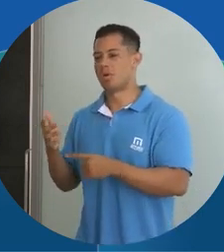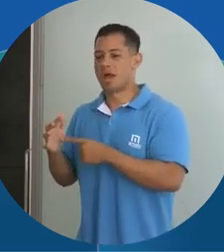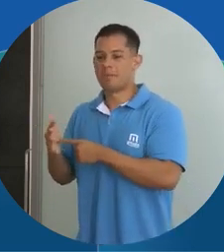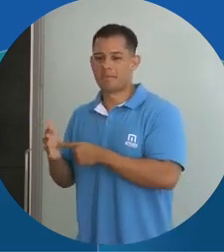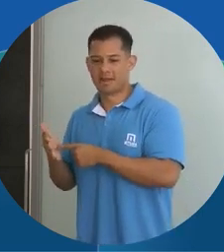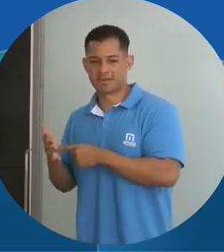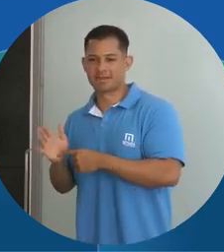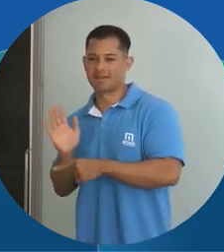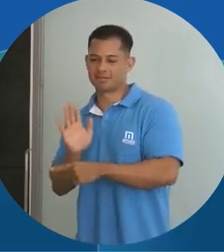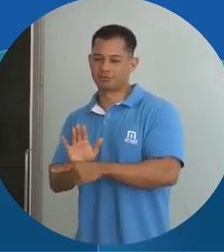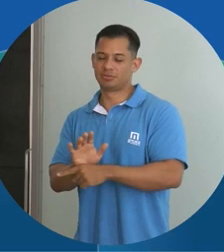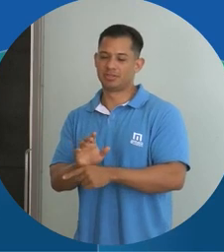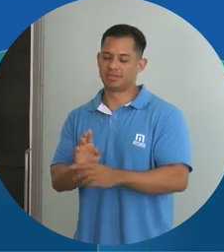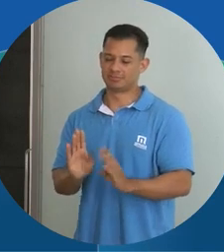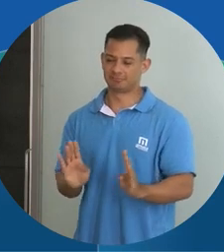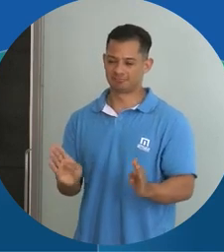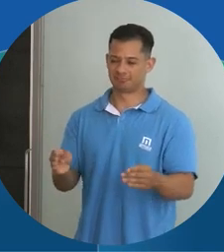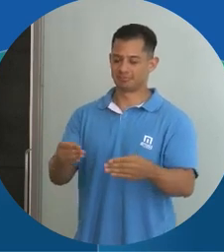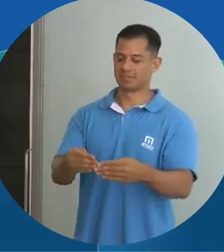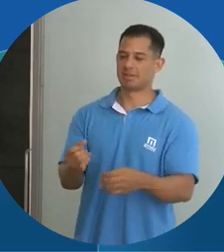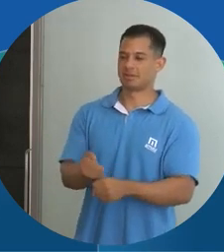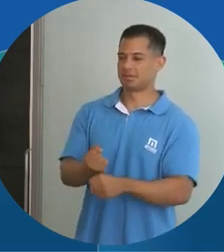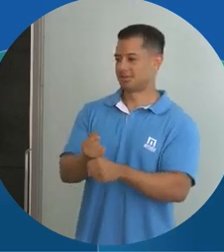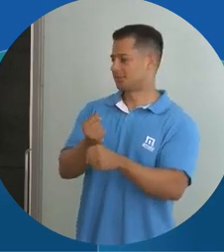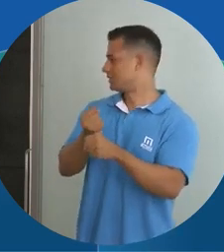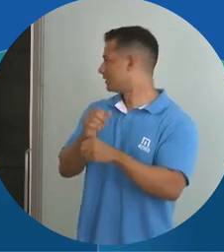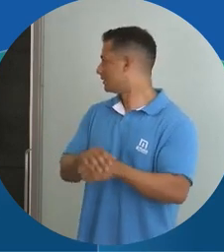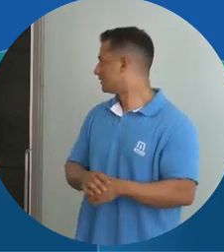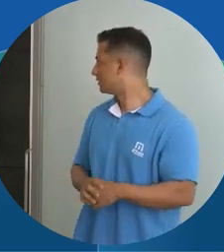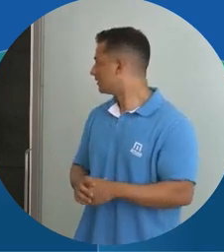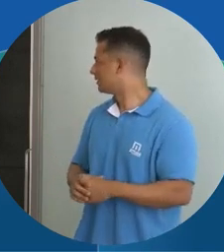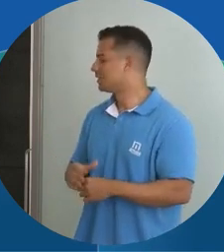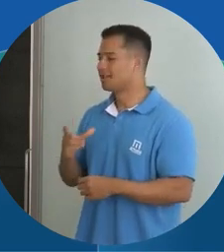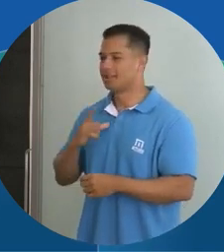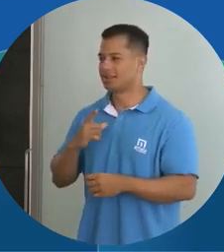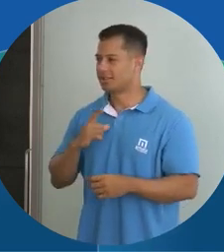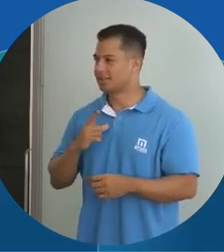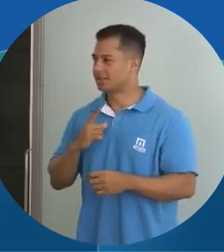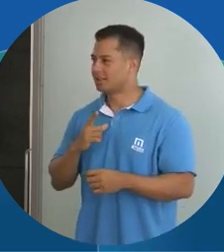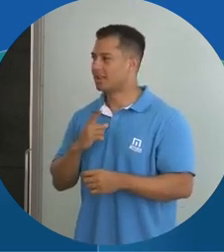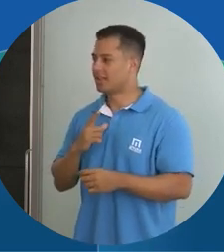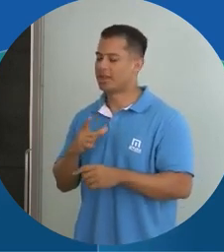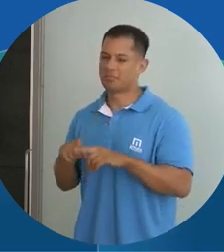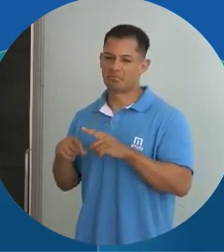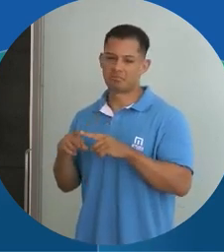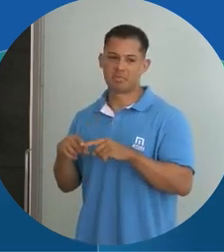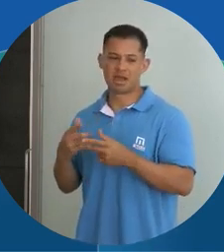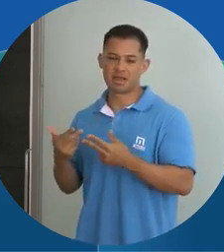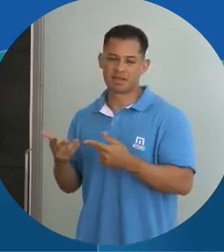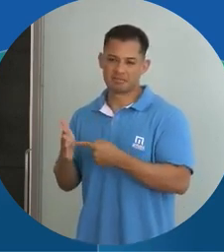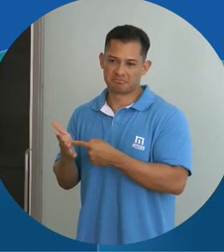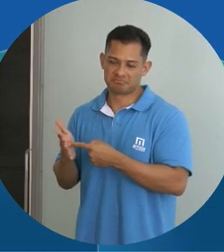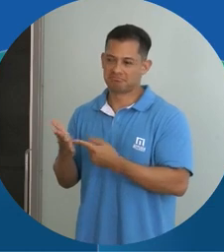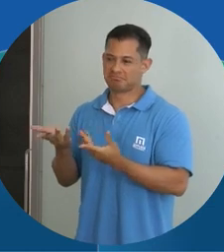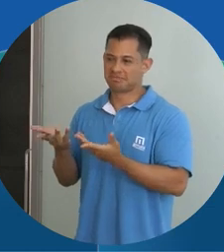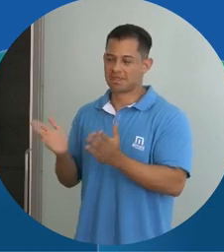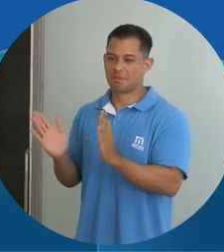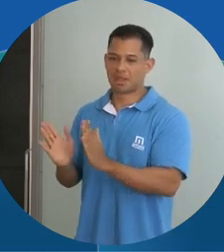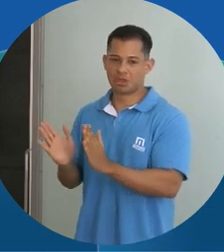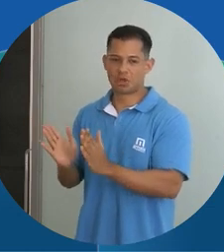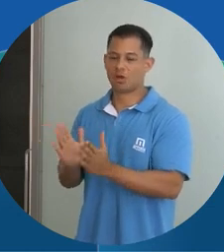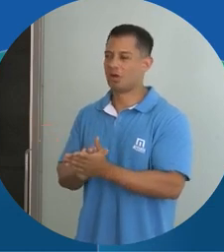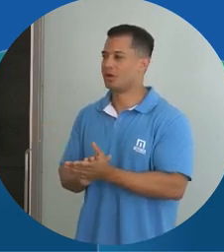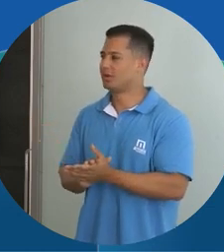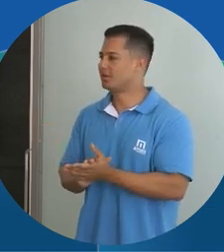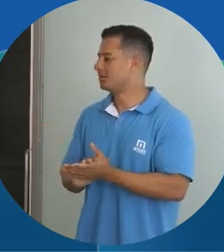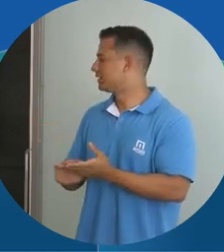um exemplo de pé direito com a máquina, mas, se eu não me engano, a gente tem máquinas menores e hoje isso aí já está bem mais...